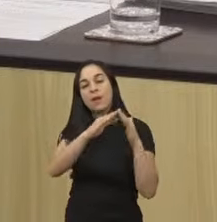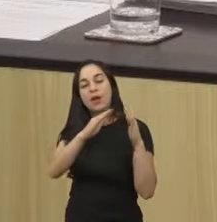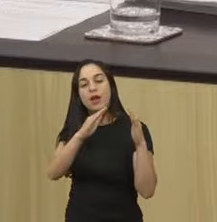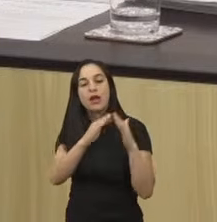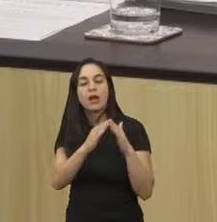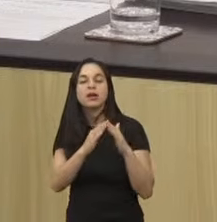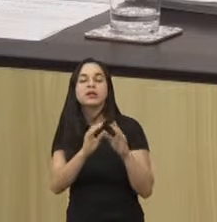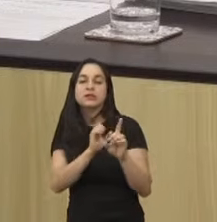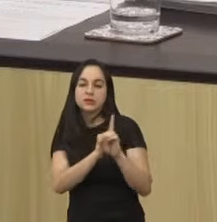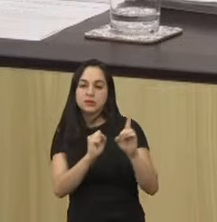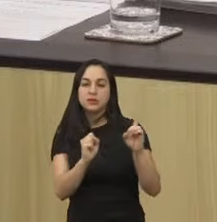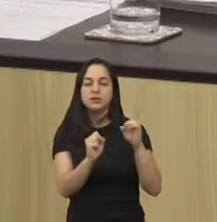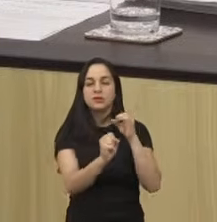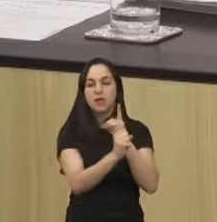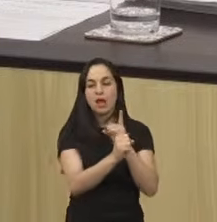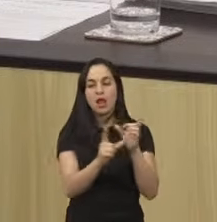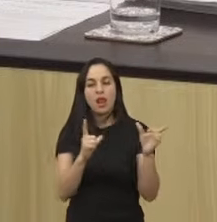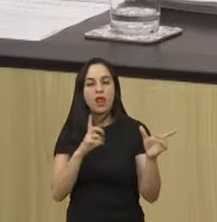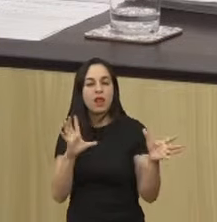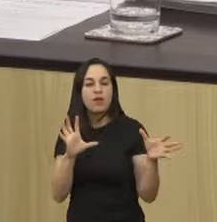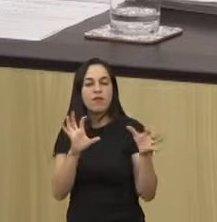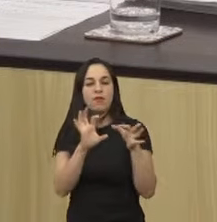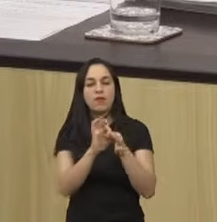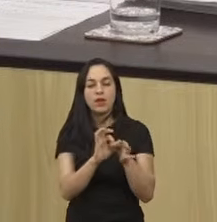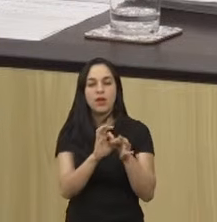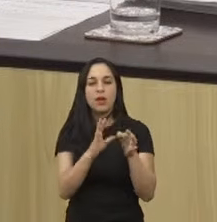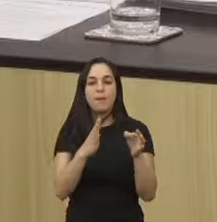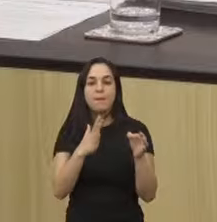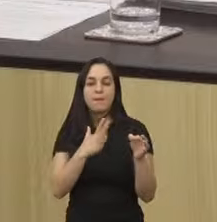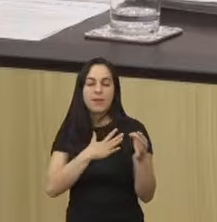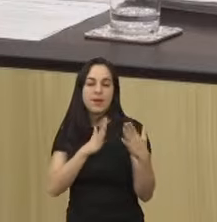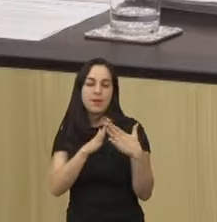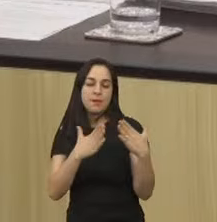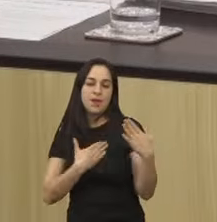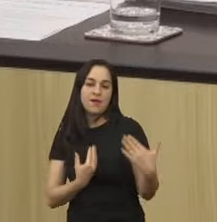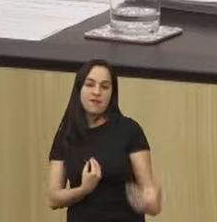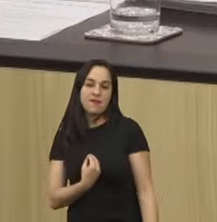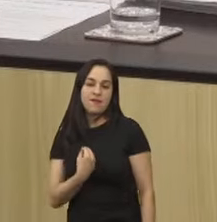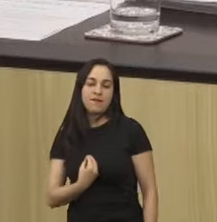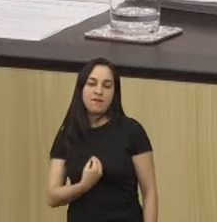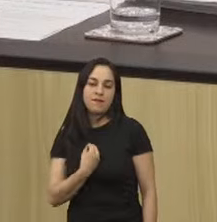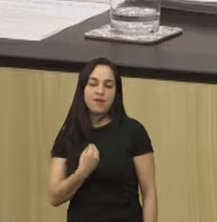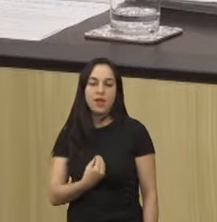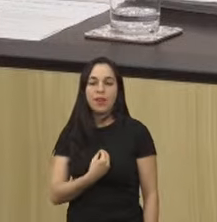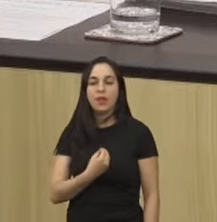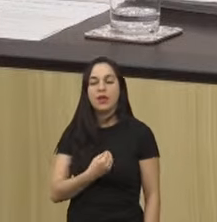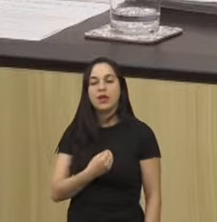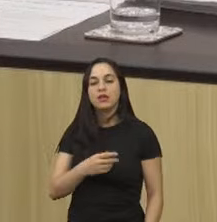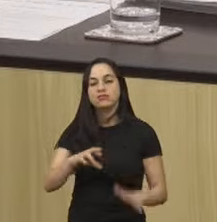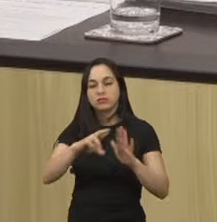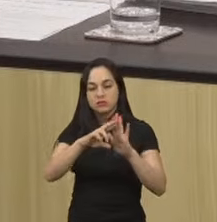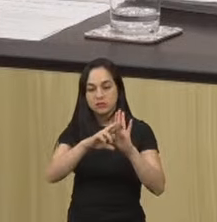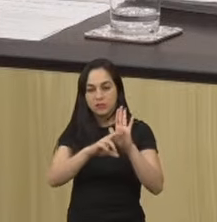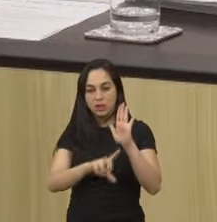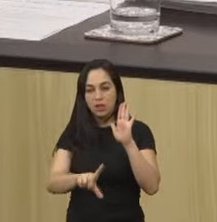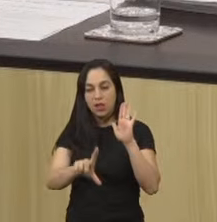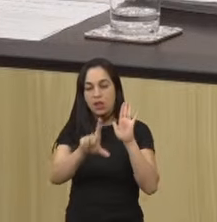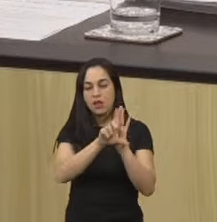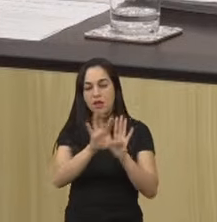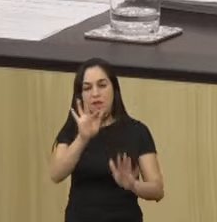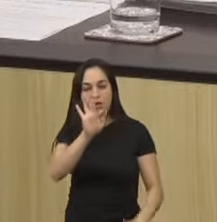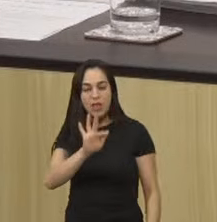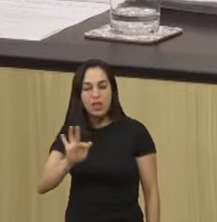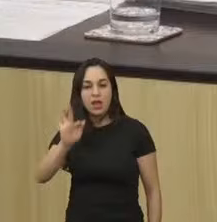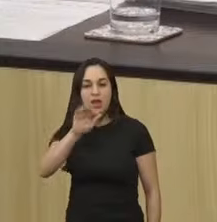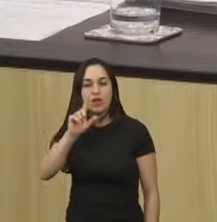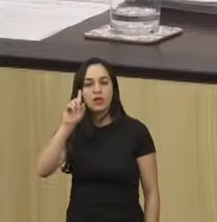social vinculado ao Programa Federal Minha Casa Minha Vida, nos termos da Lei Federal 14.620, de 13